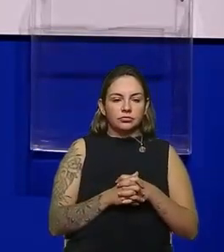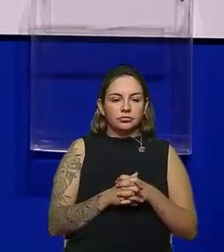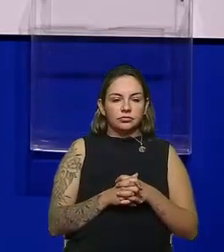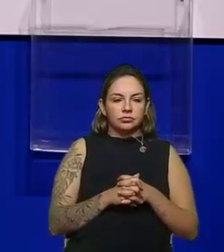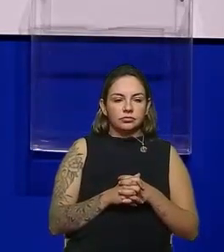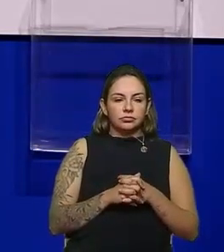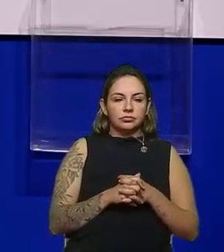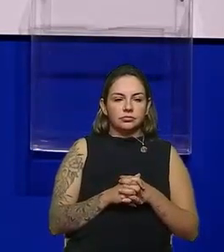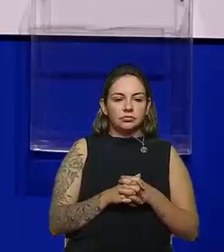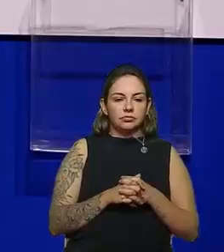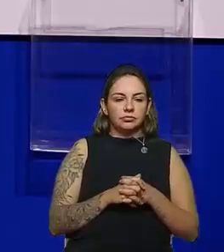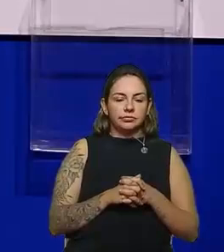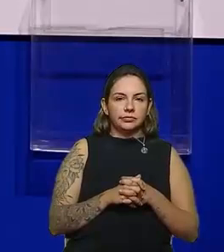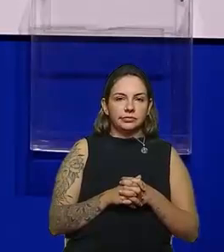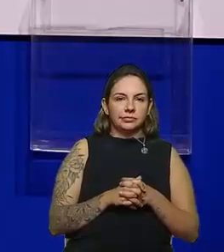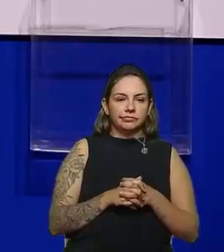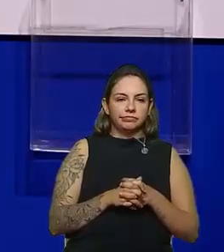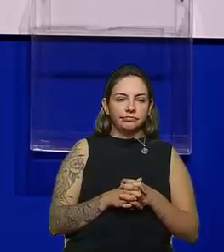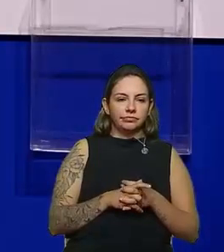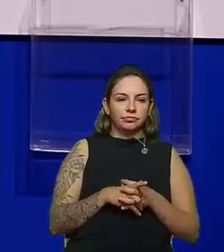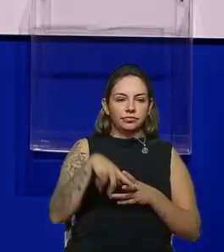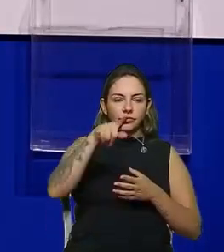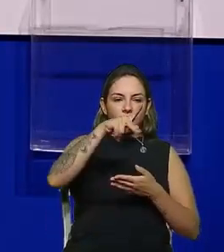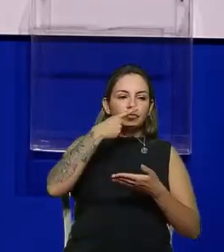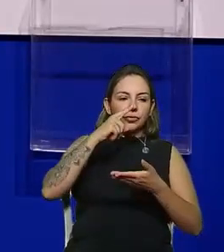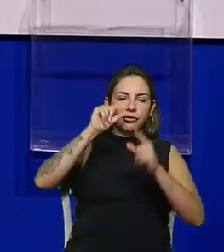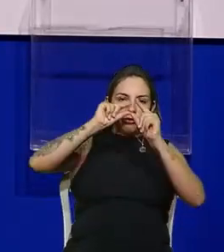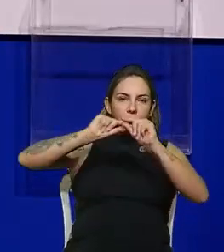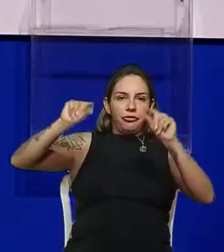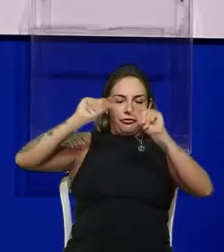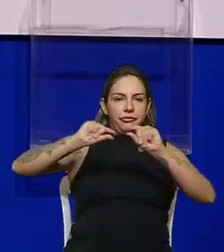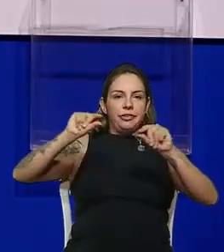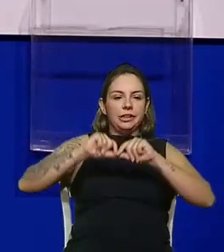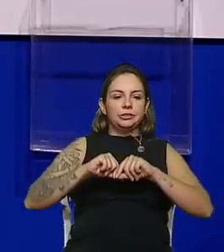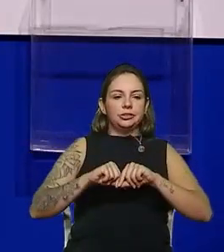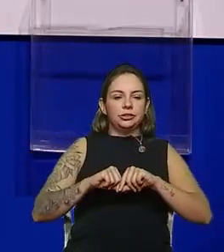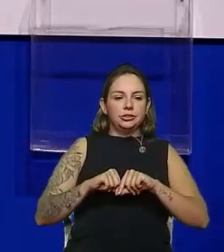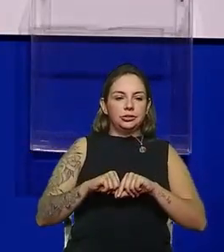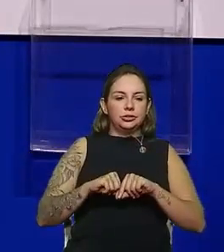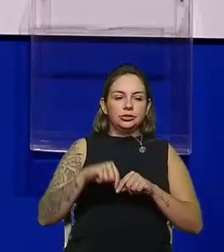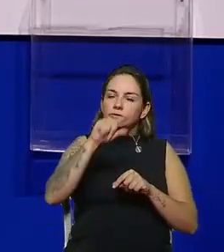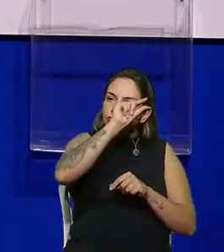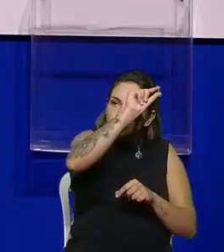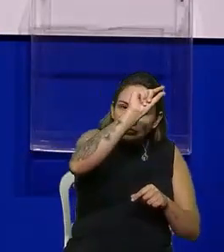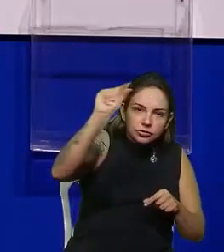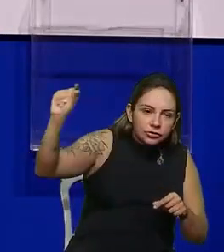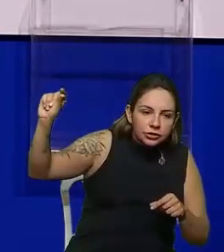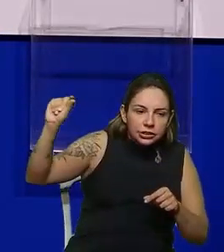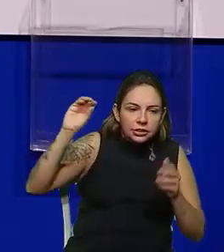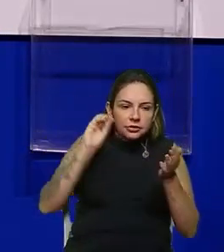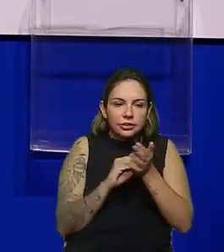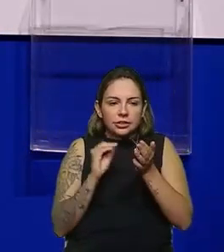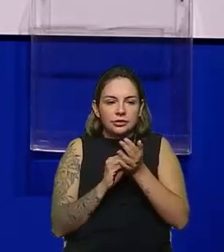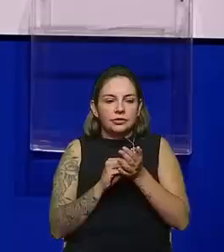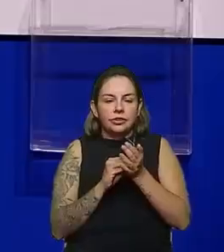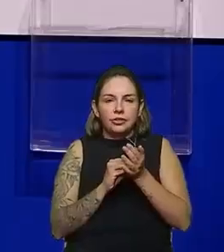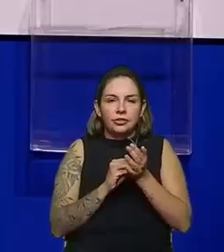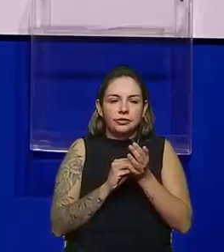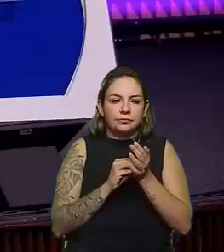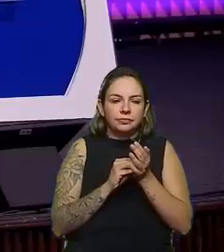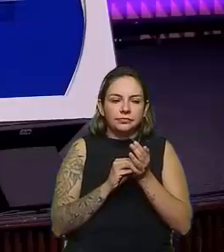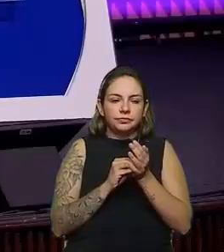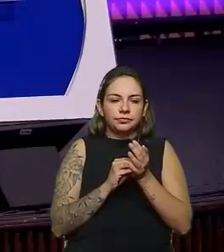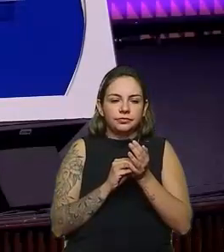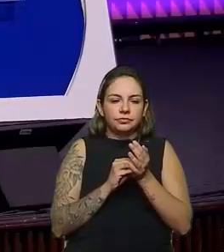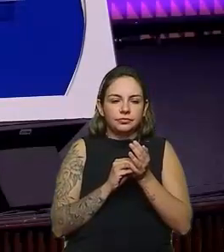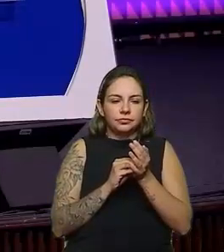que em certo momento você corrigiu um verso, né? Estavam fazendo ali o mural, não era isso? Aí você disse: está faltando um verso aqui, Pedro. Como é que é essa